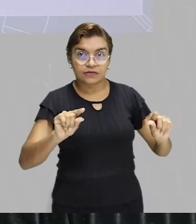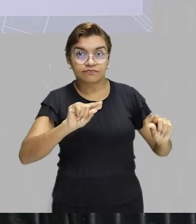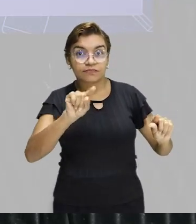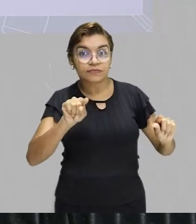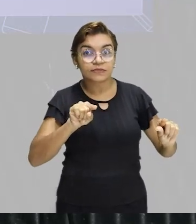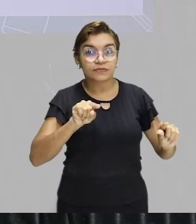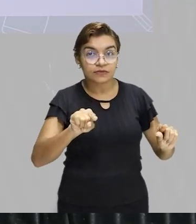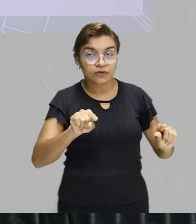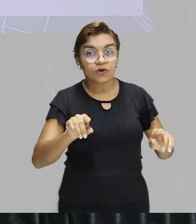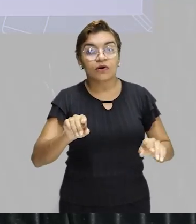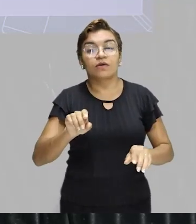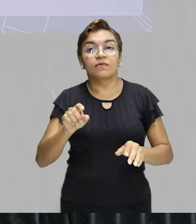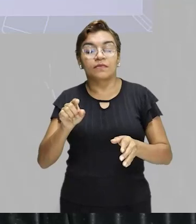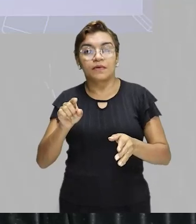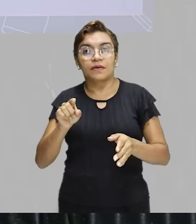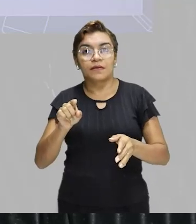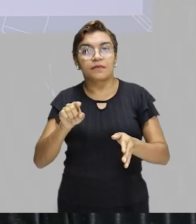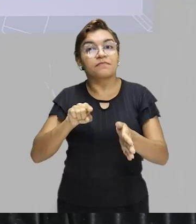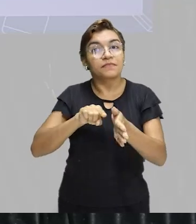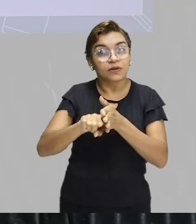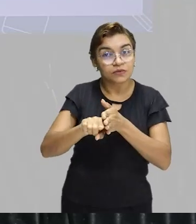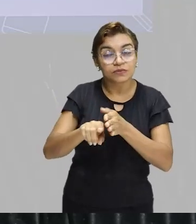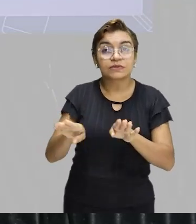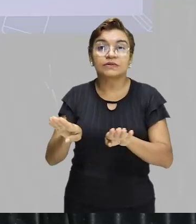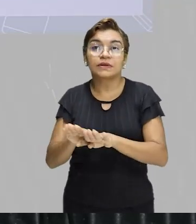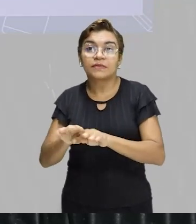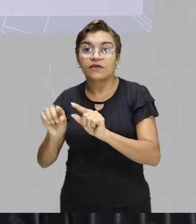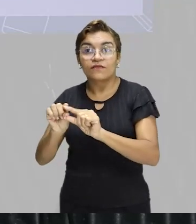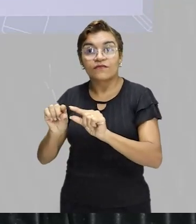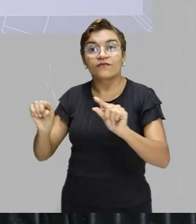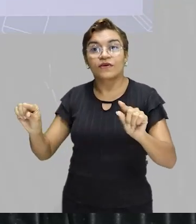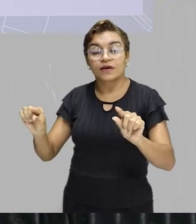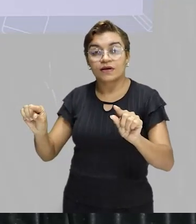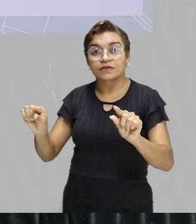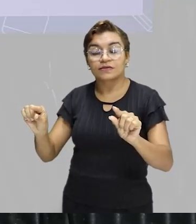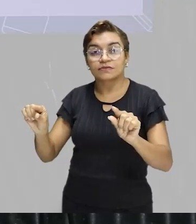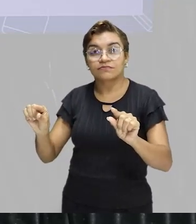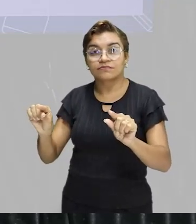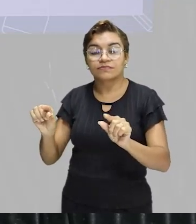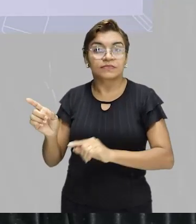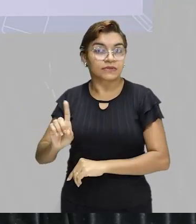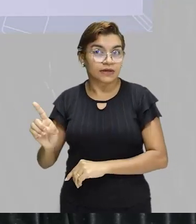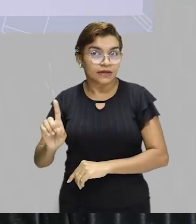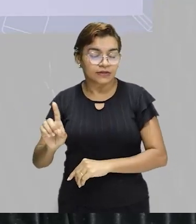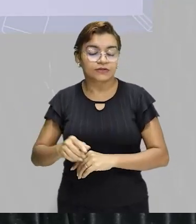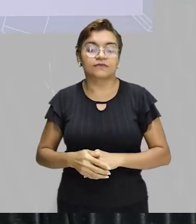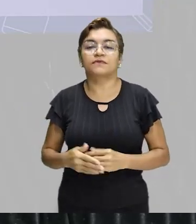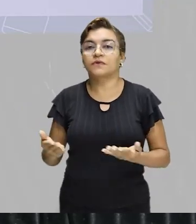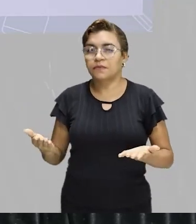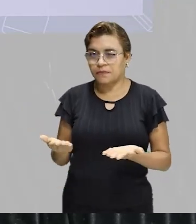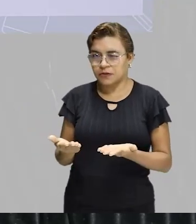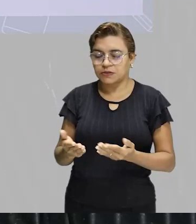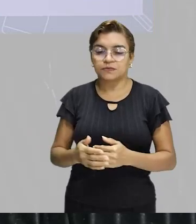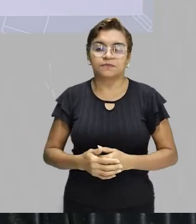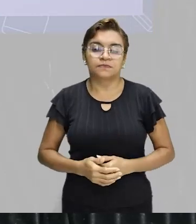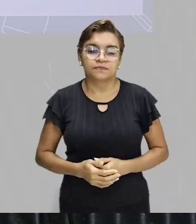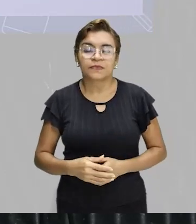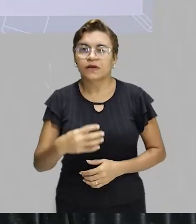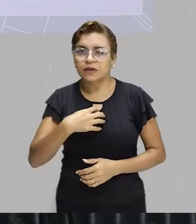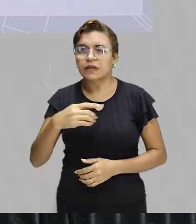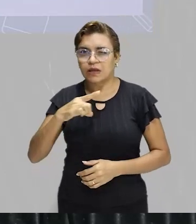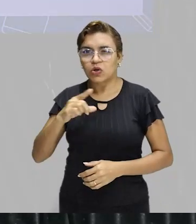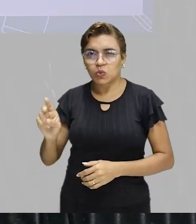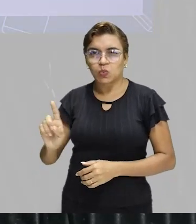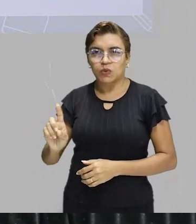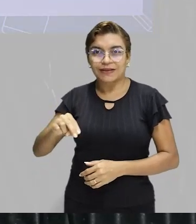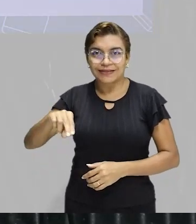de como criar perguntas e negações no tempo presente, tá bom? Então, o nosso roteiro de hoje. Eu vou fazer primeiro